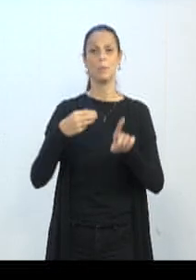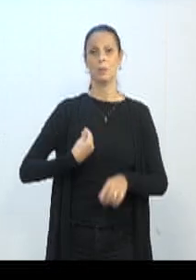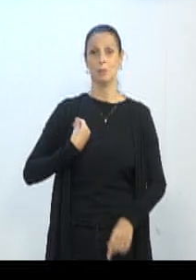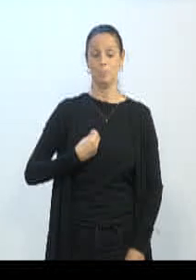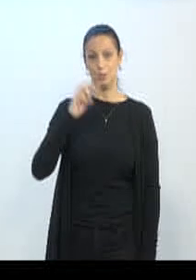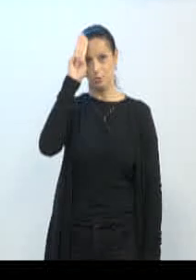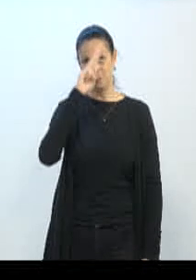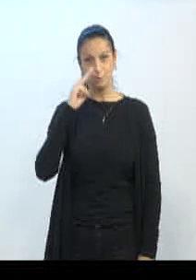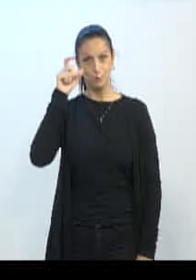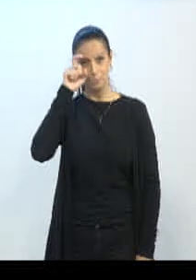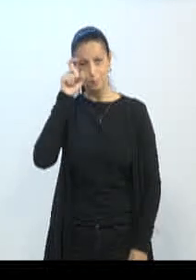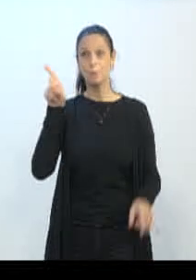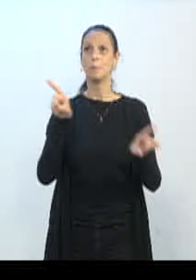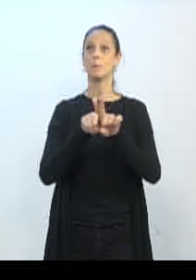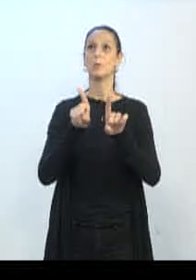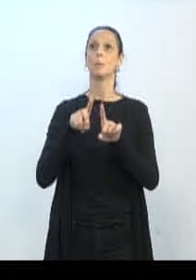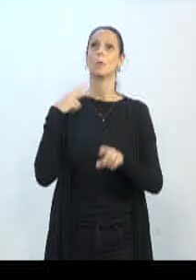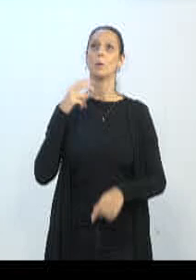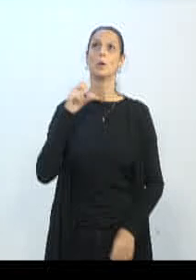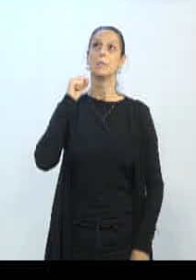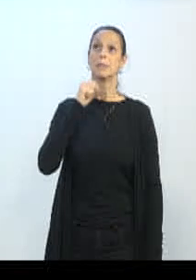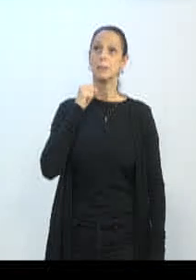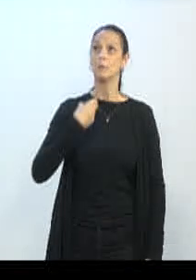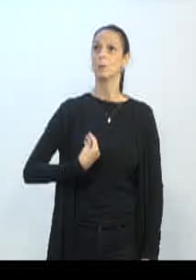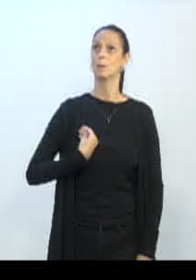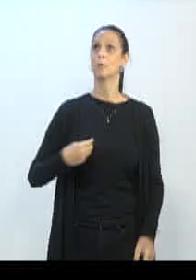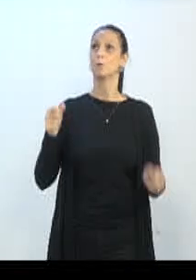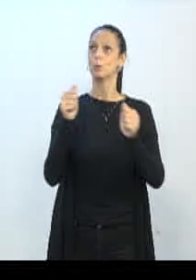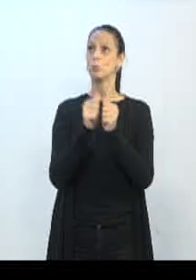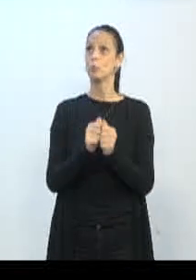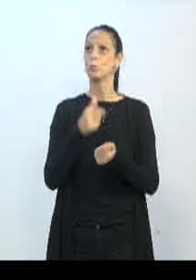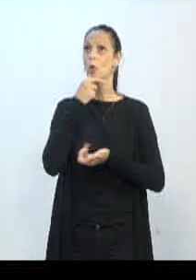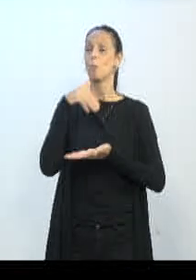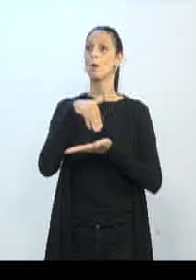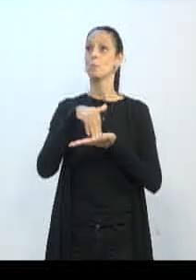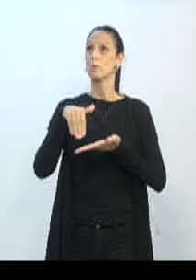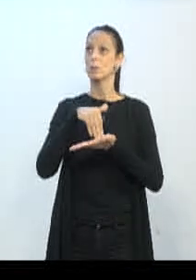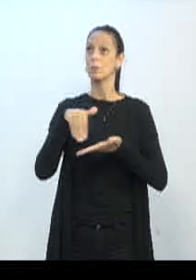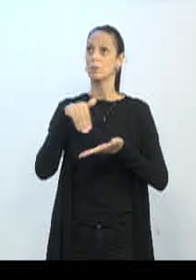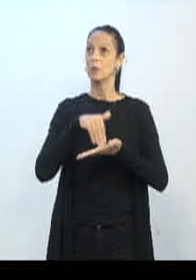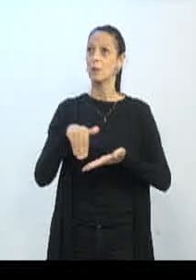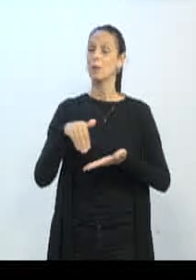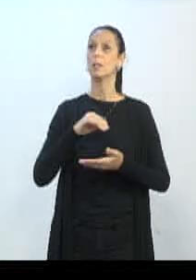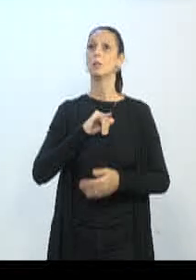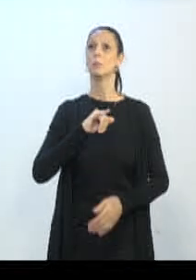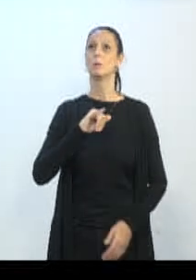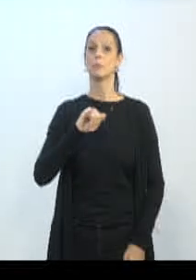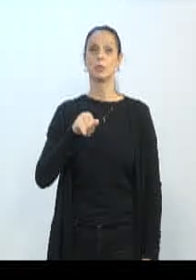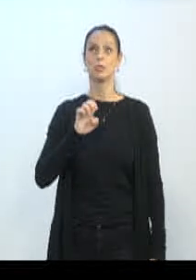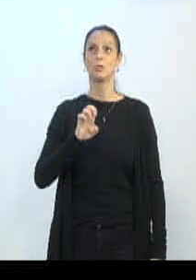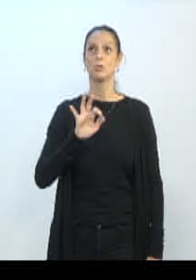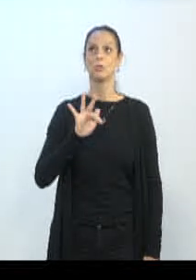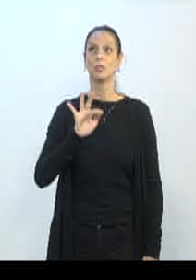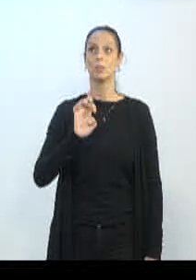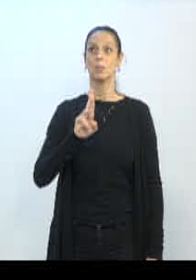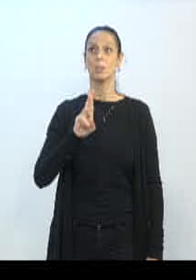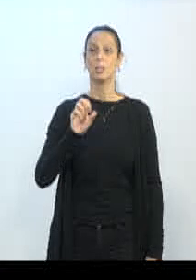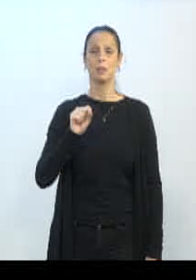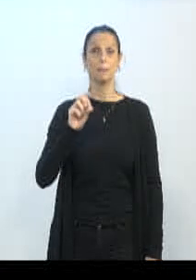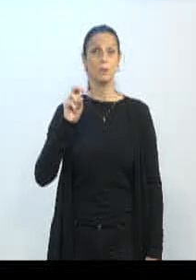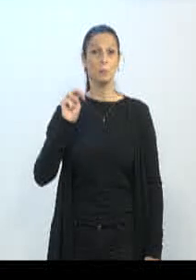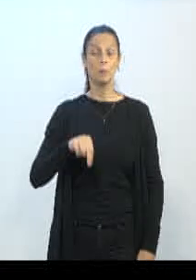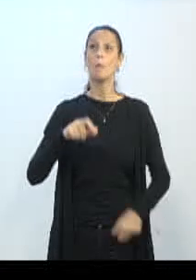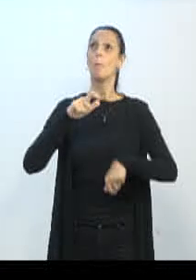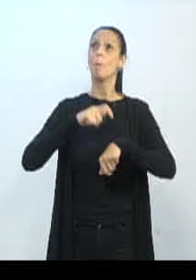Regina com a presença do vereador Silvio do secretário Jefferson papéis então o momento importante para